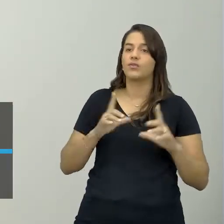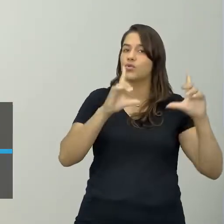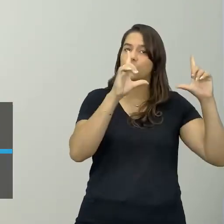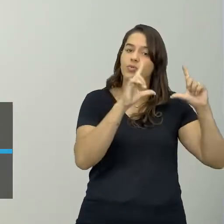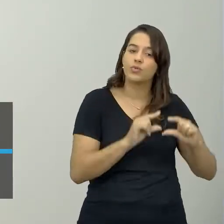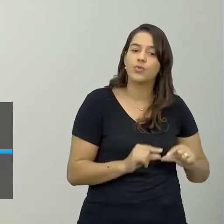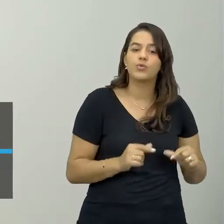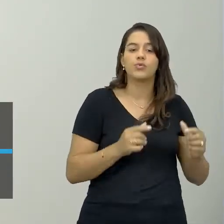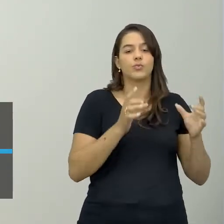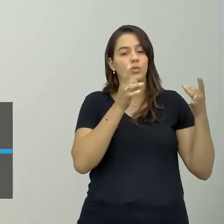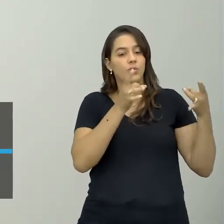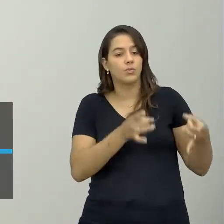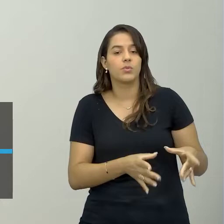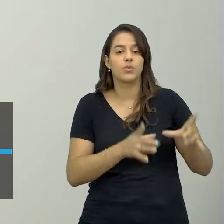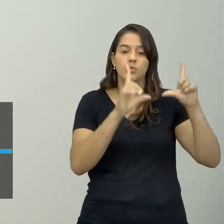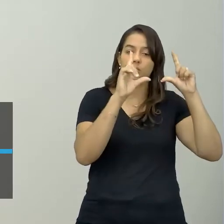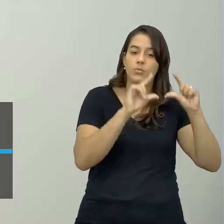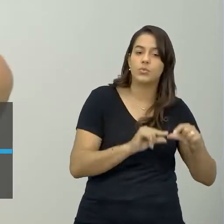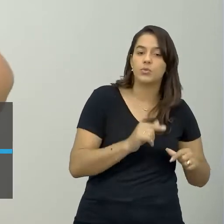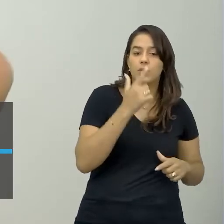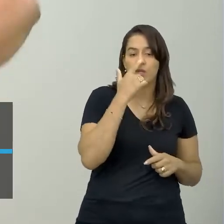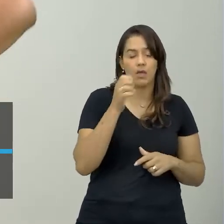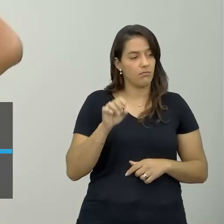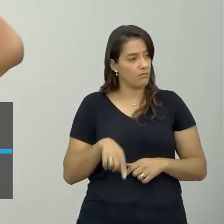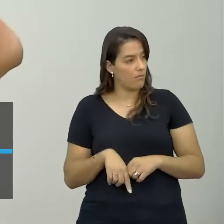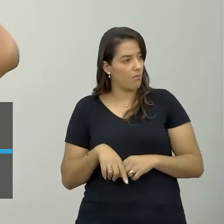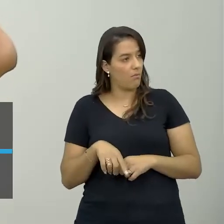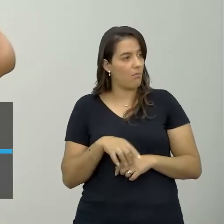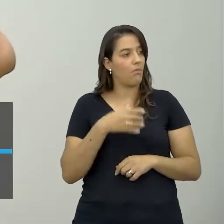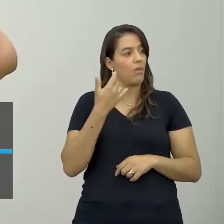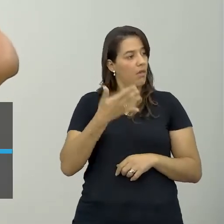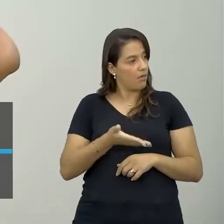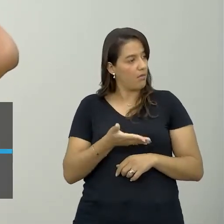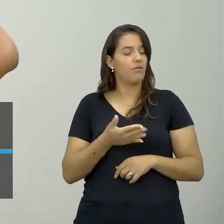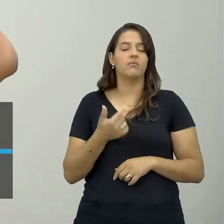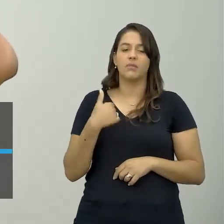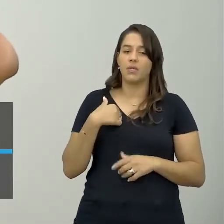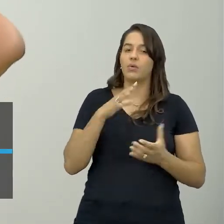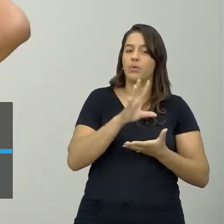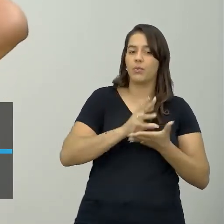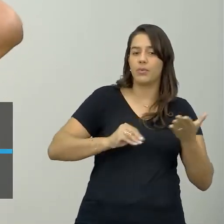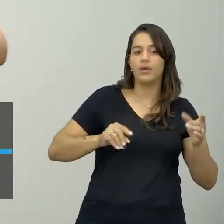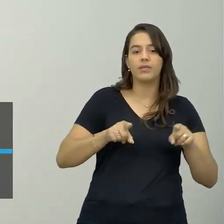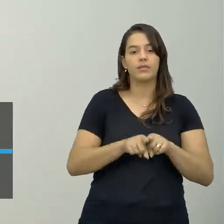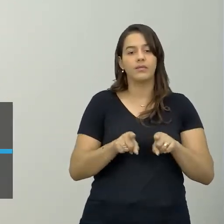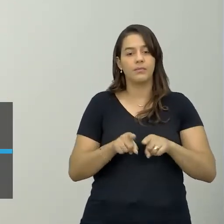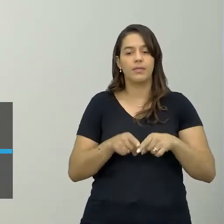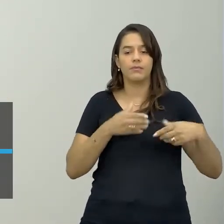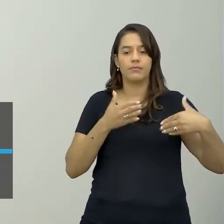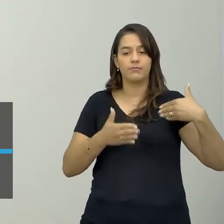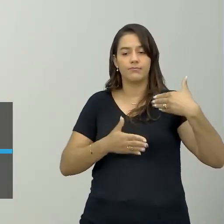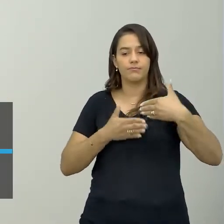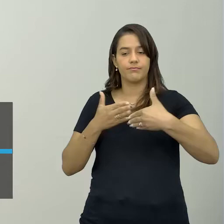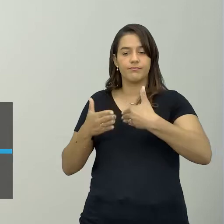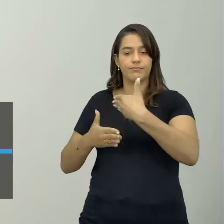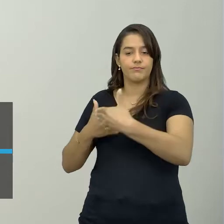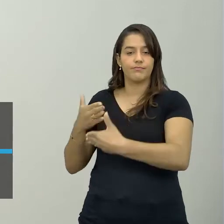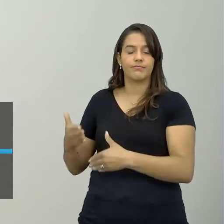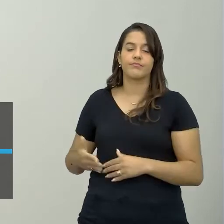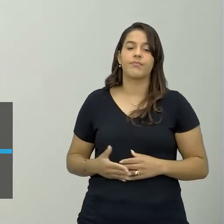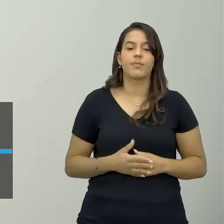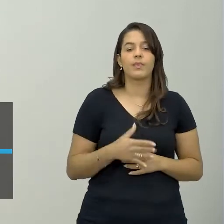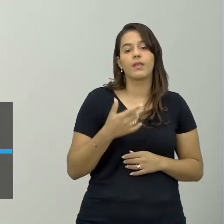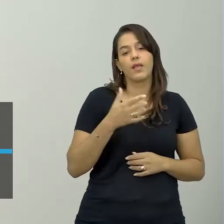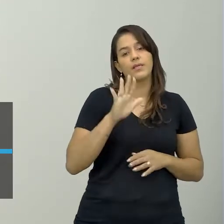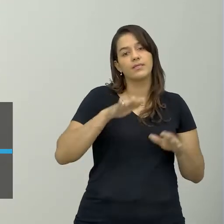diminuiu a conta, diminuiu o descarte, diminuiu o lixo. E a sua vizinha fala, Não é mesmo? Farei também. Então, às vezes a gente também entender que